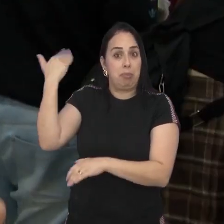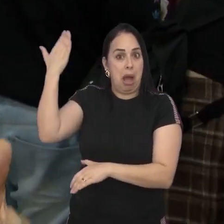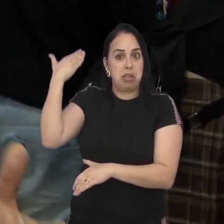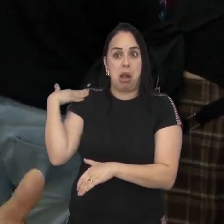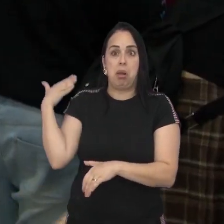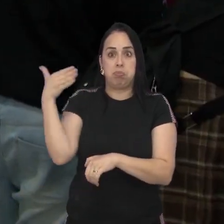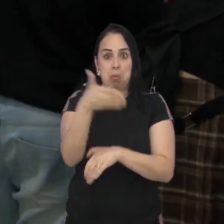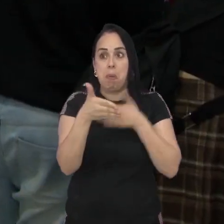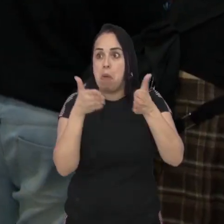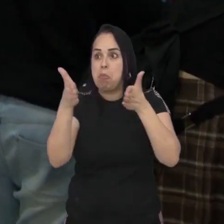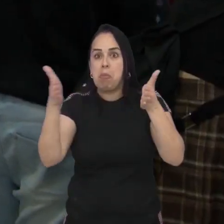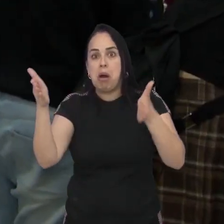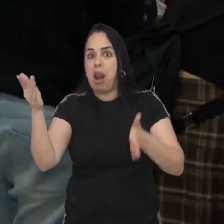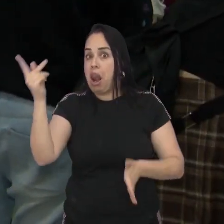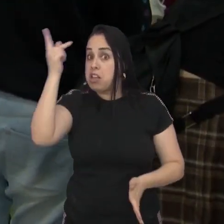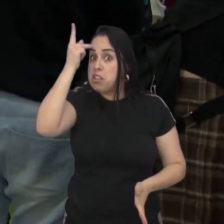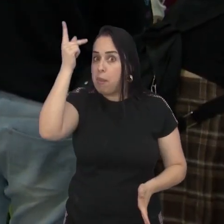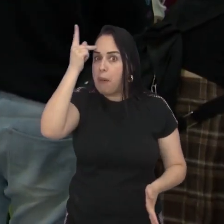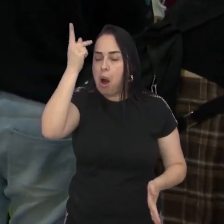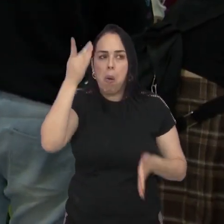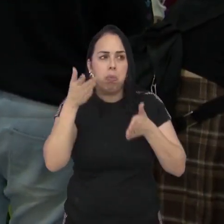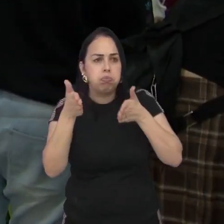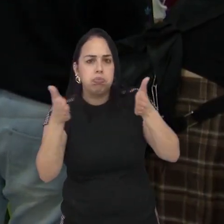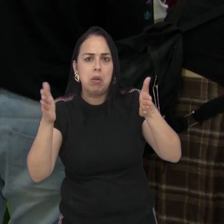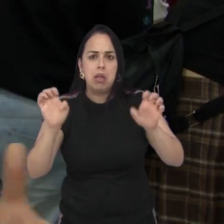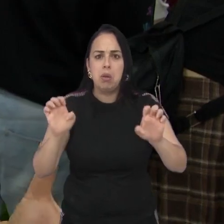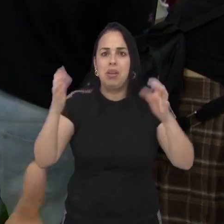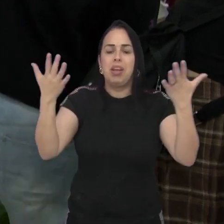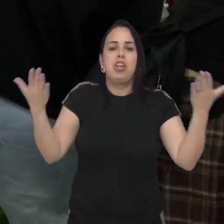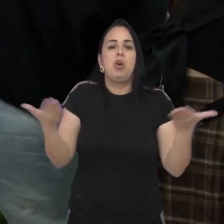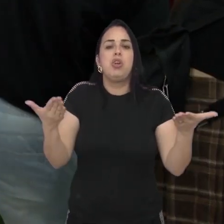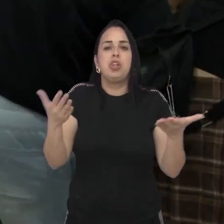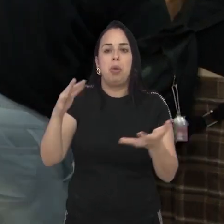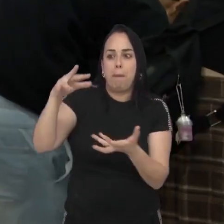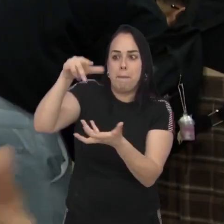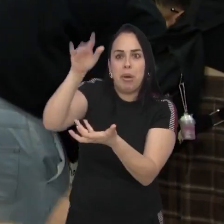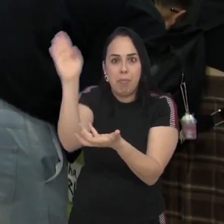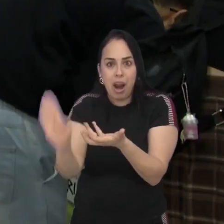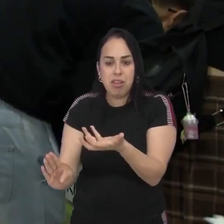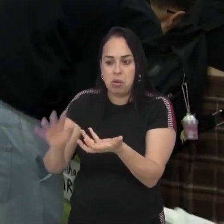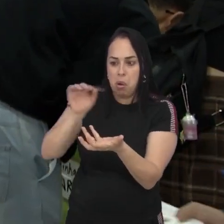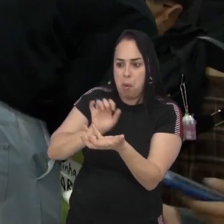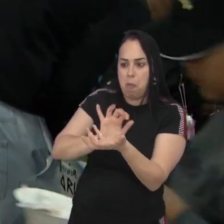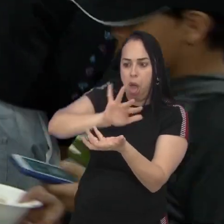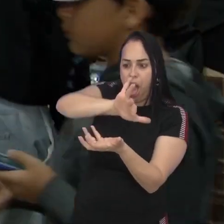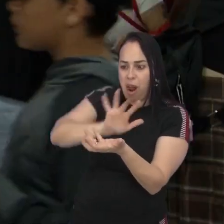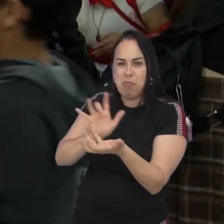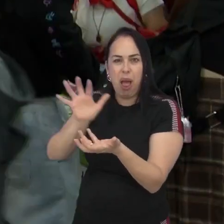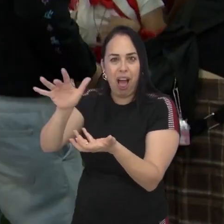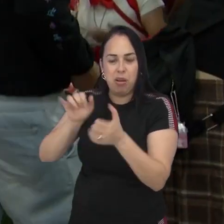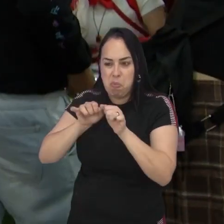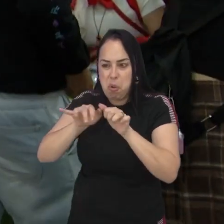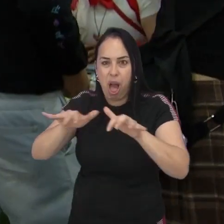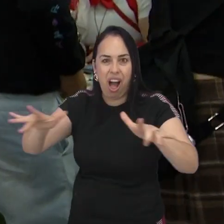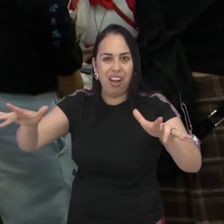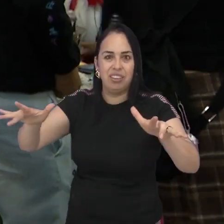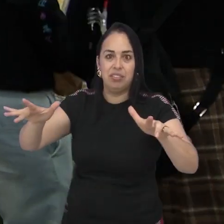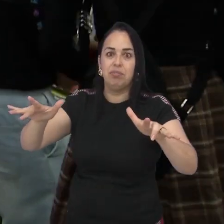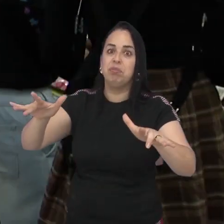participava muito, principalmente em São Paulo. Hoje se alastra, né, para o Brasil inteiro, interior.